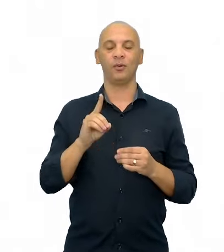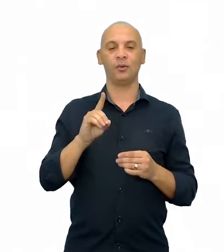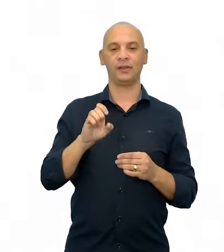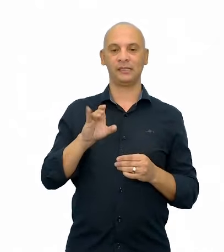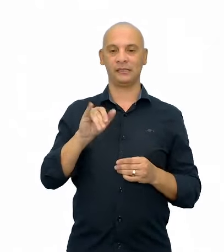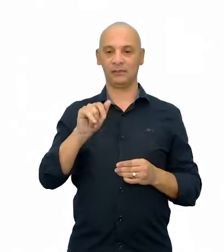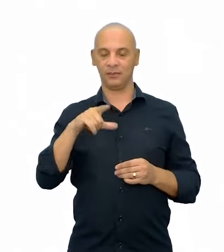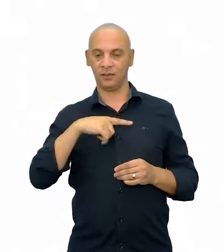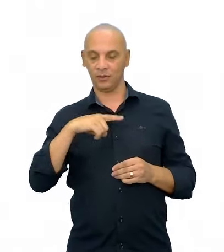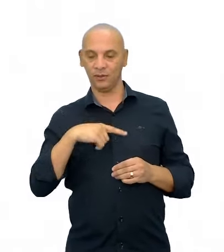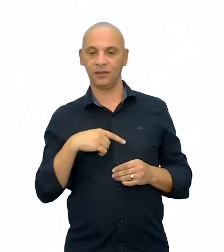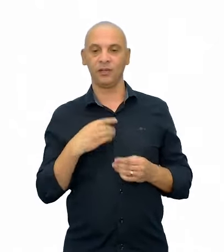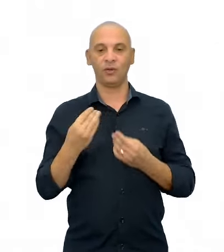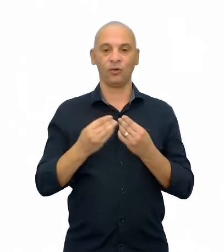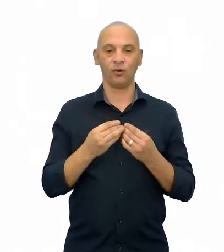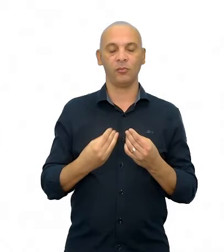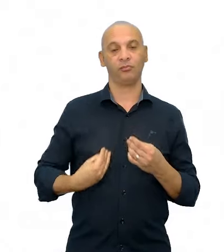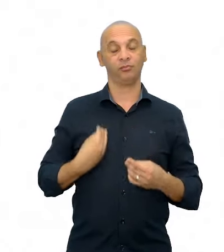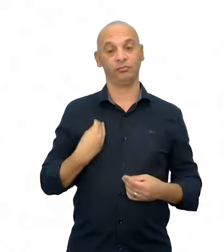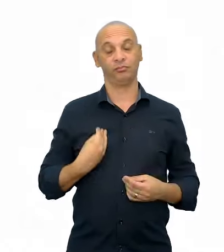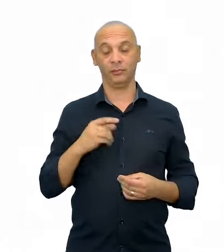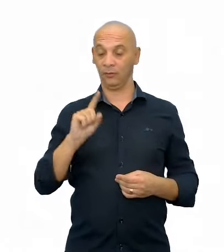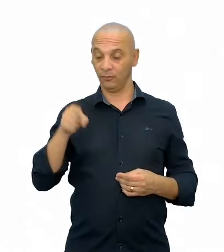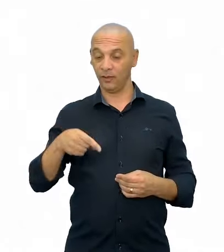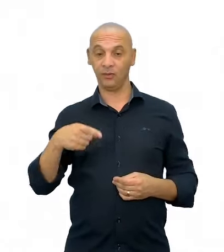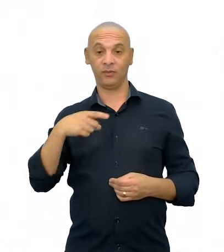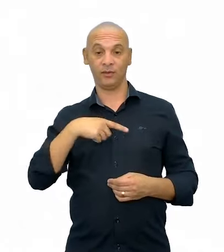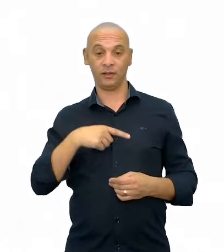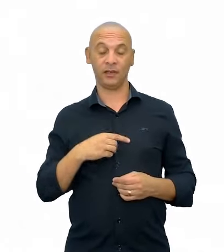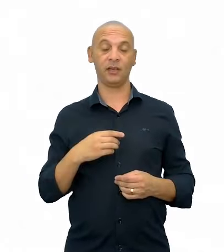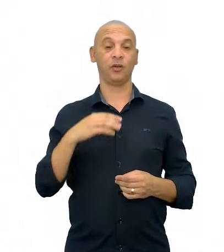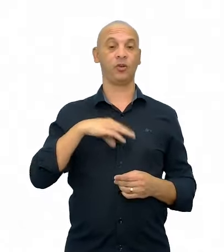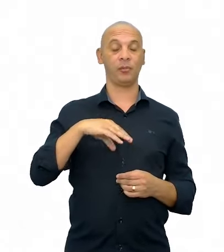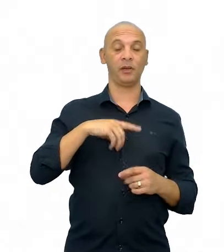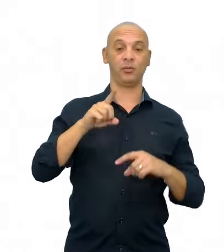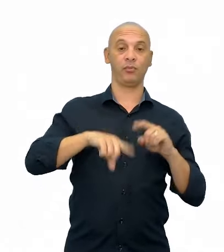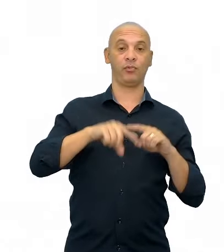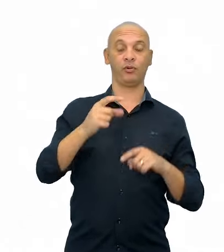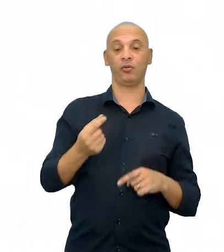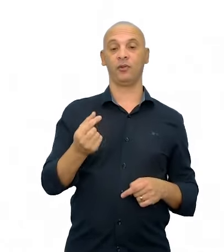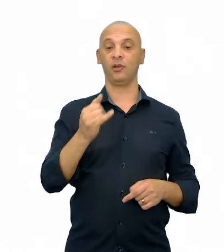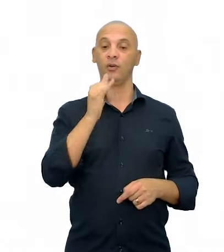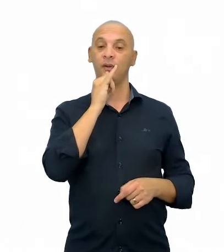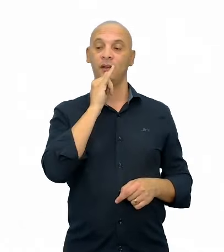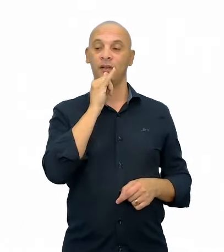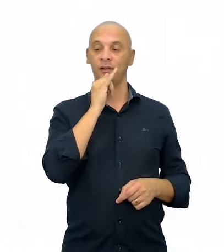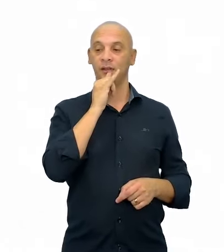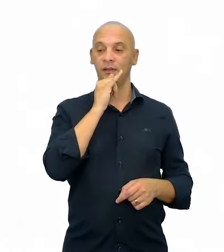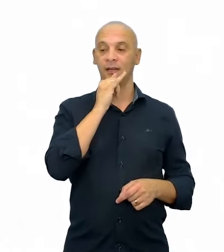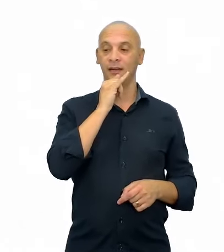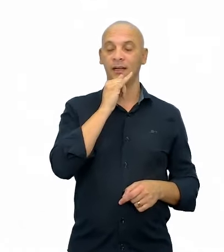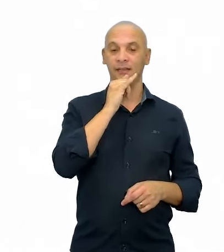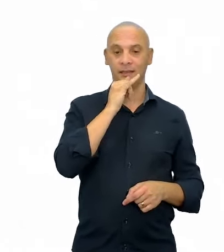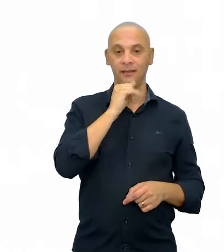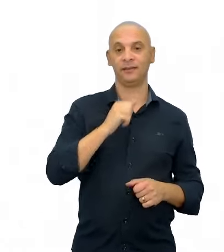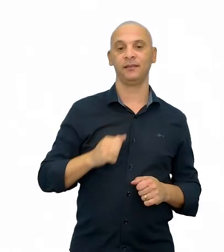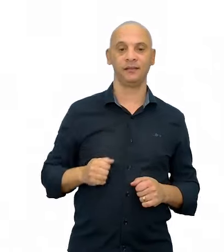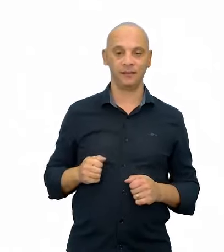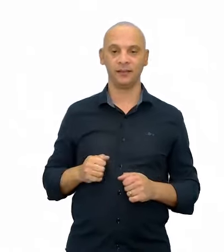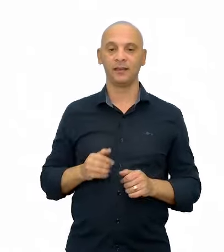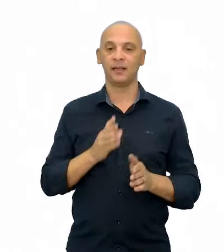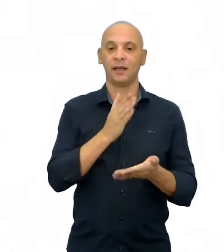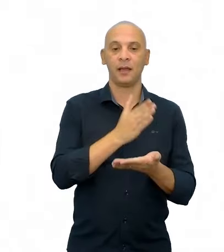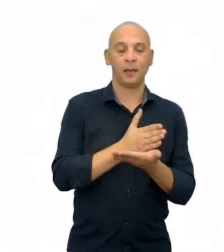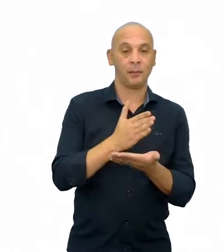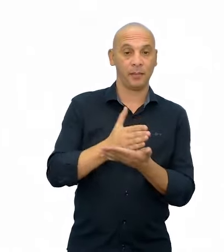fazem muito presentes em situações comerciais com o valor de produto, por exemplo, sendo dividido em tantas